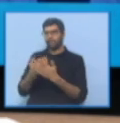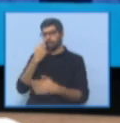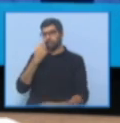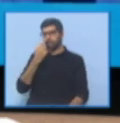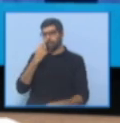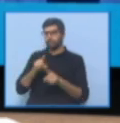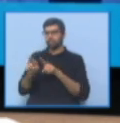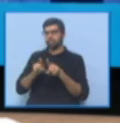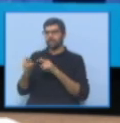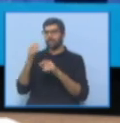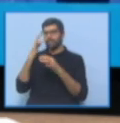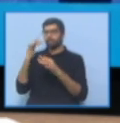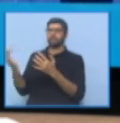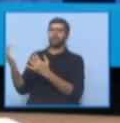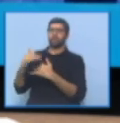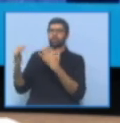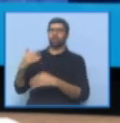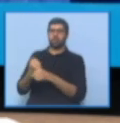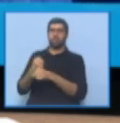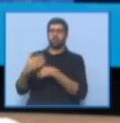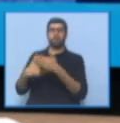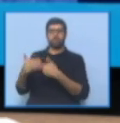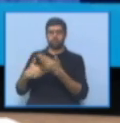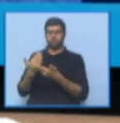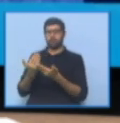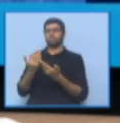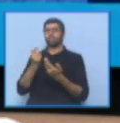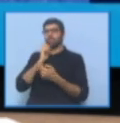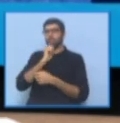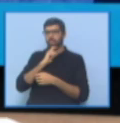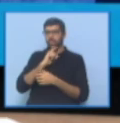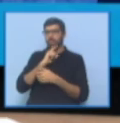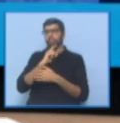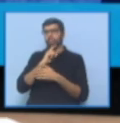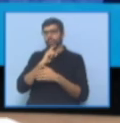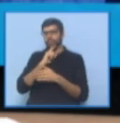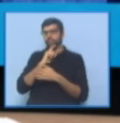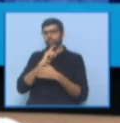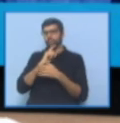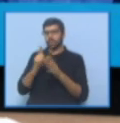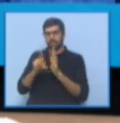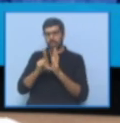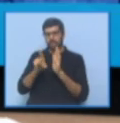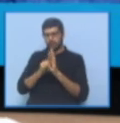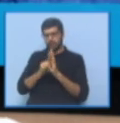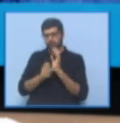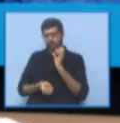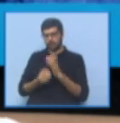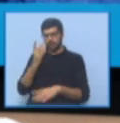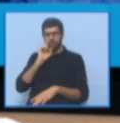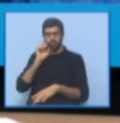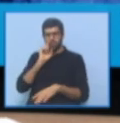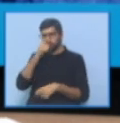a uma política migratória ativa e que possa abrir vias legais e seguras